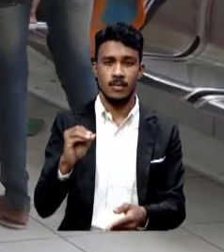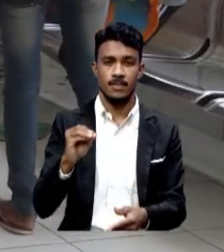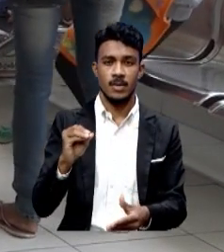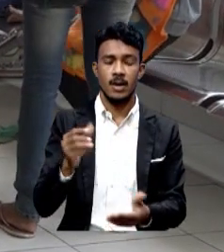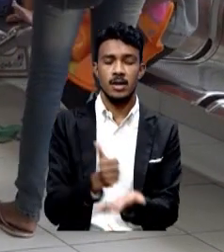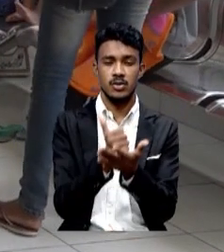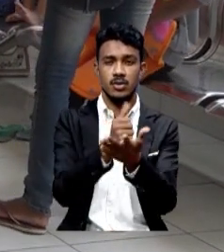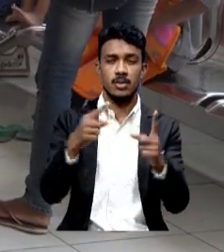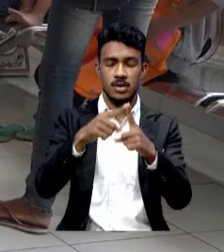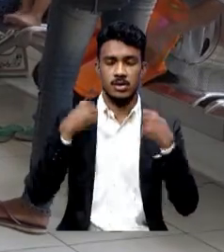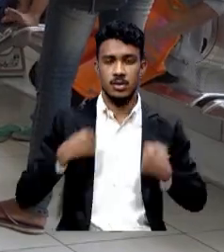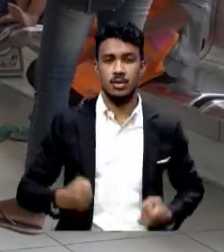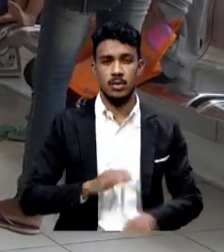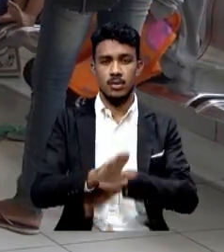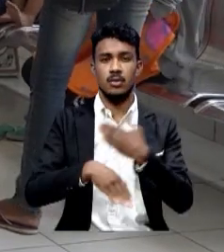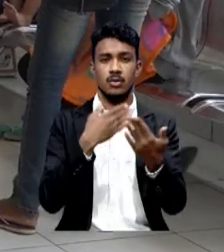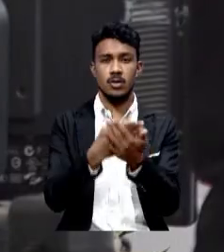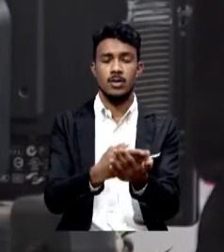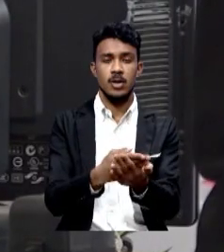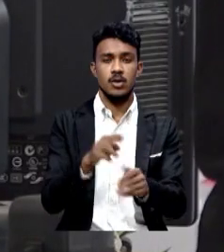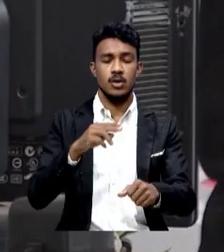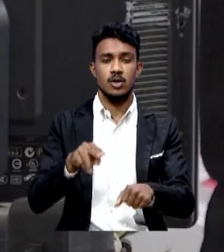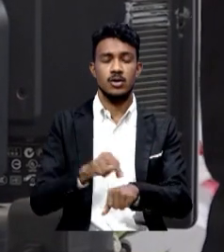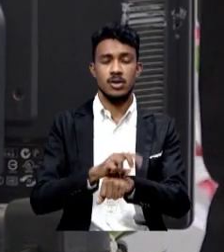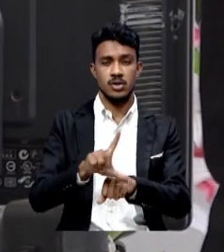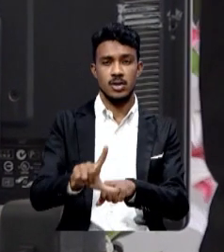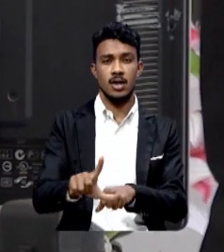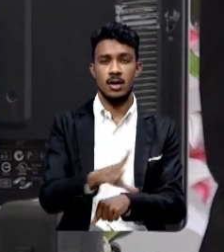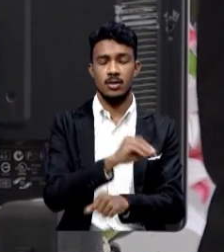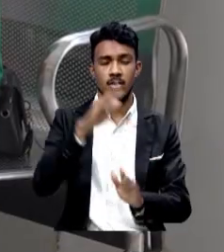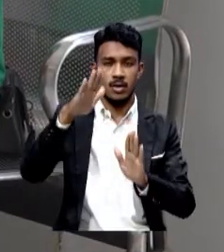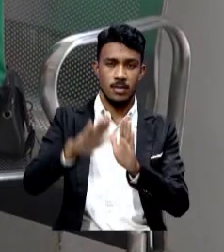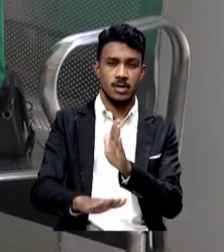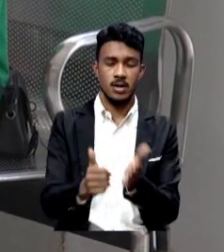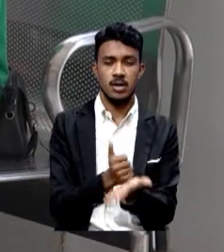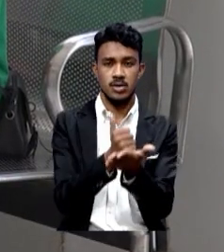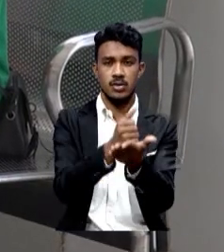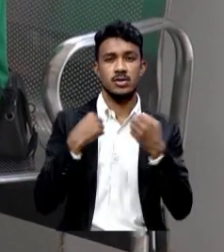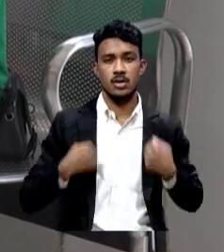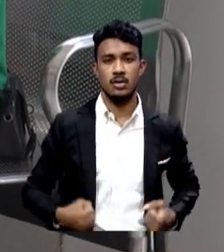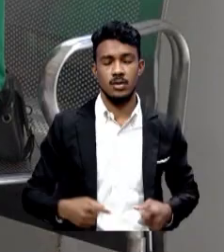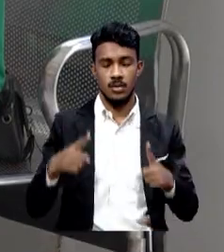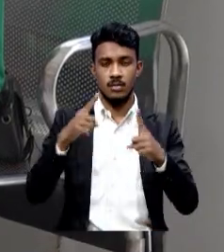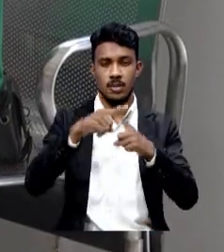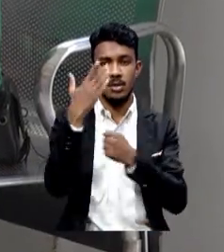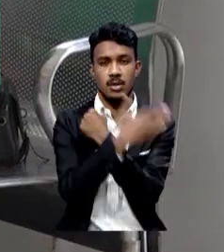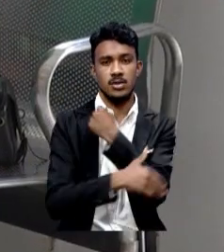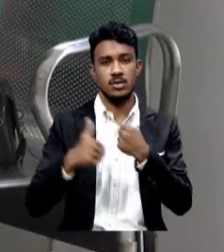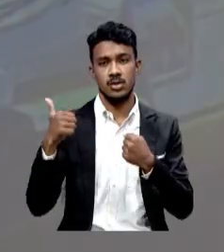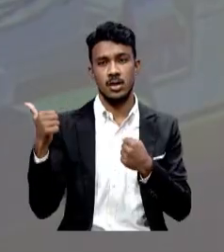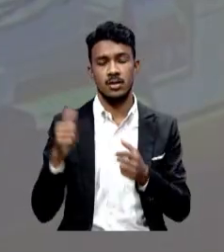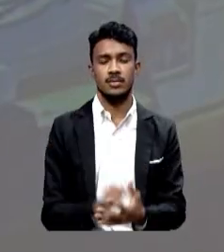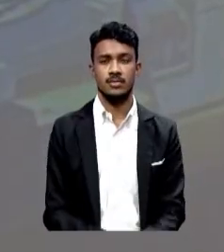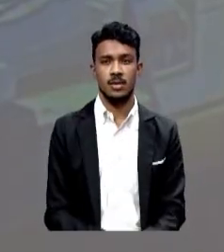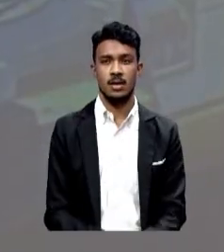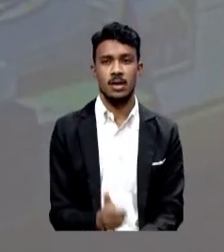saúde hotu e hospital nacional hodi ha menos despesa tratamento saúde nian barai liur. Ta longo anos te